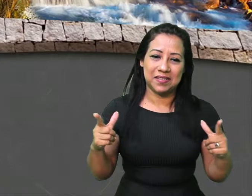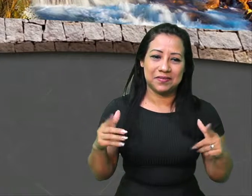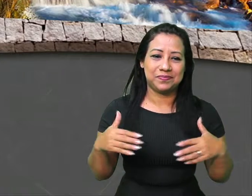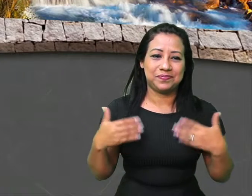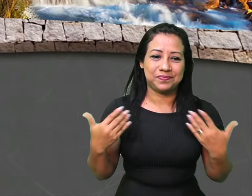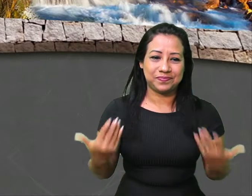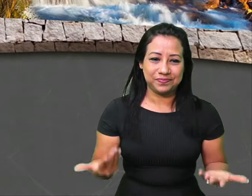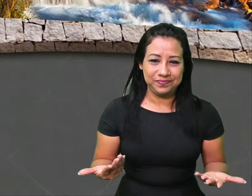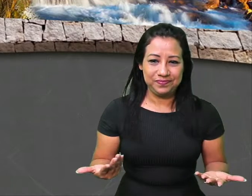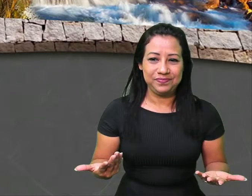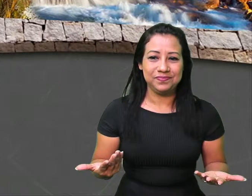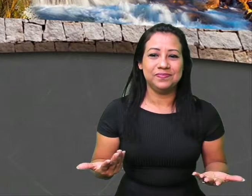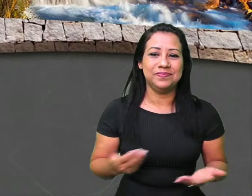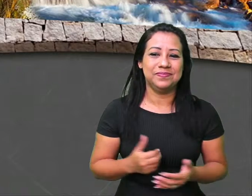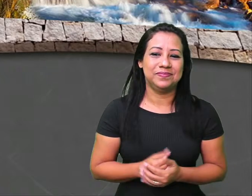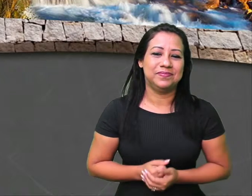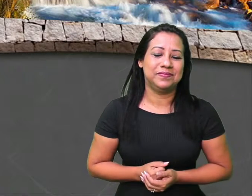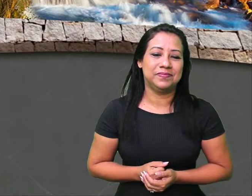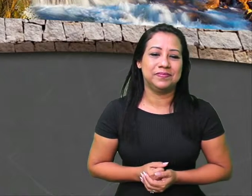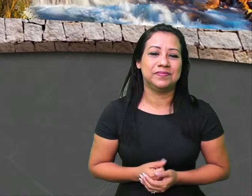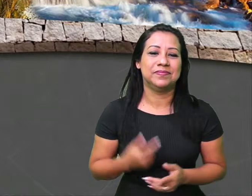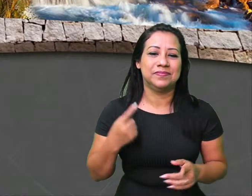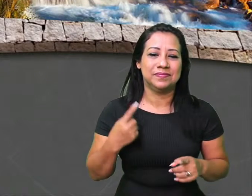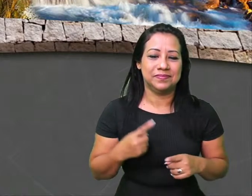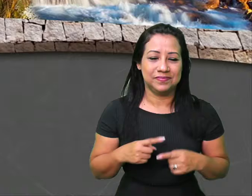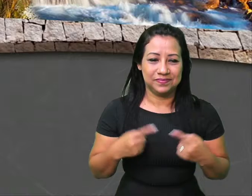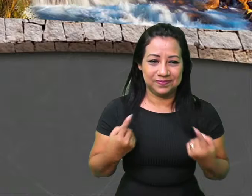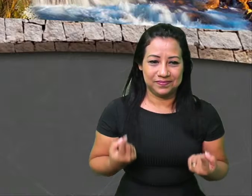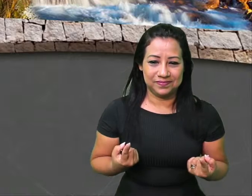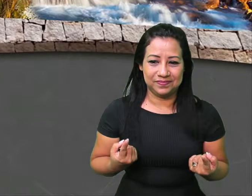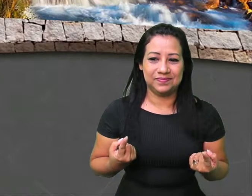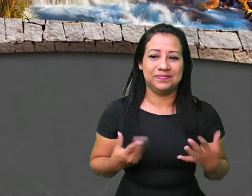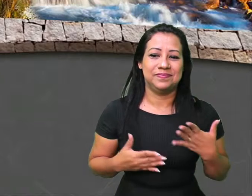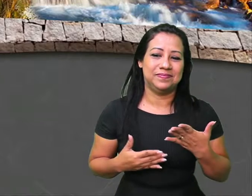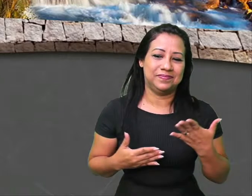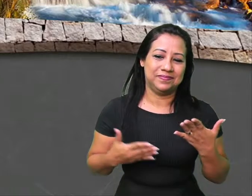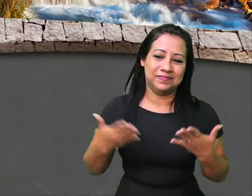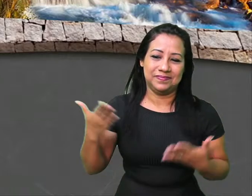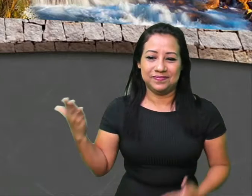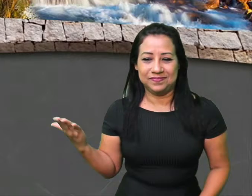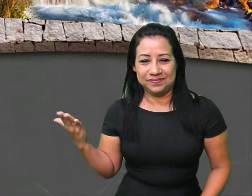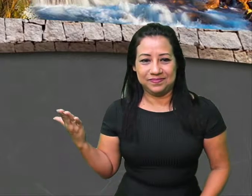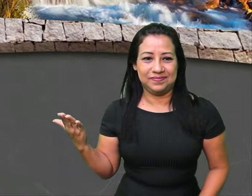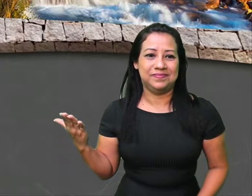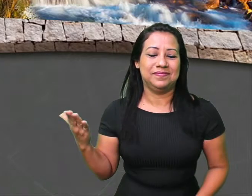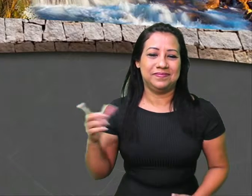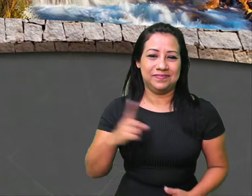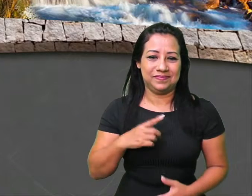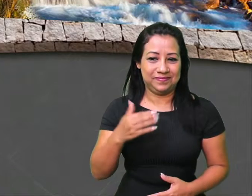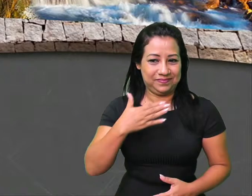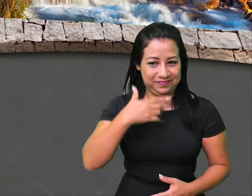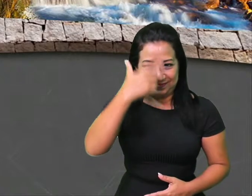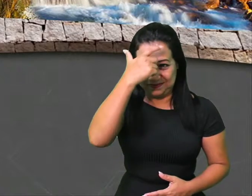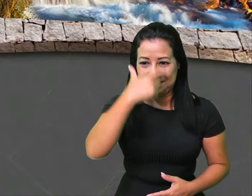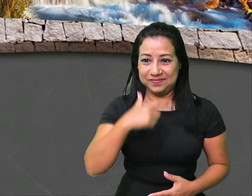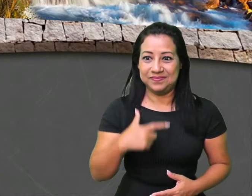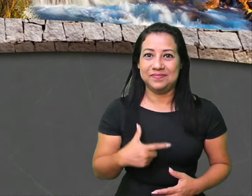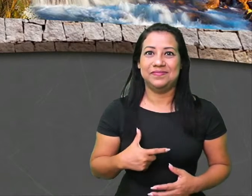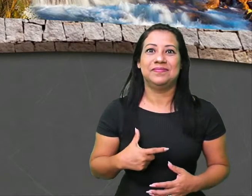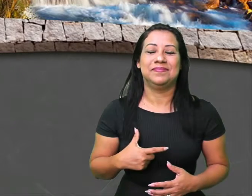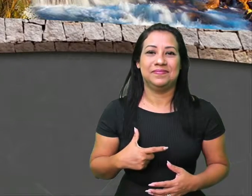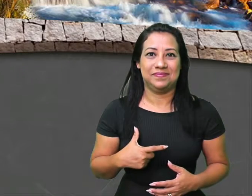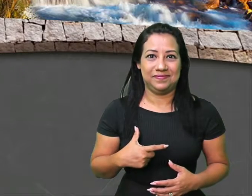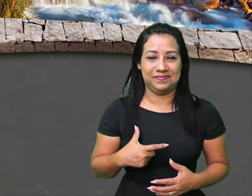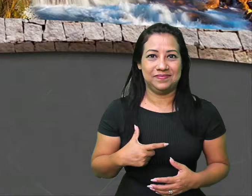minha origem, tá? Eu, professor Arimateia, sou da Caatinga. Mas Arimateia não